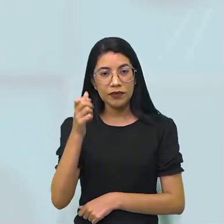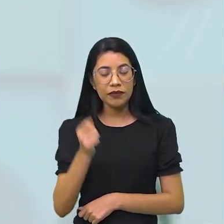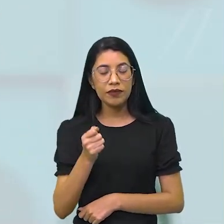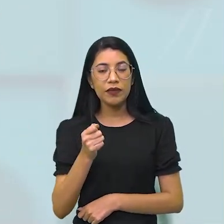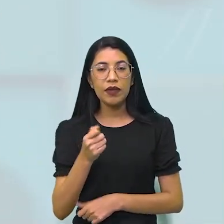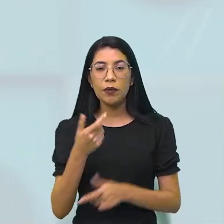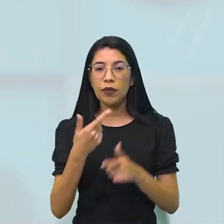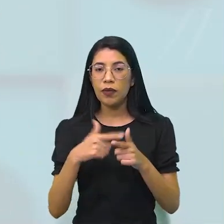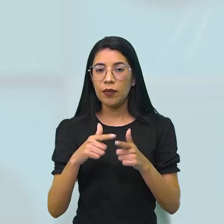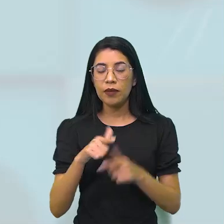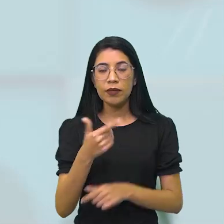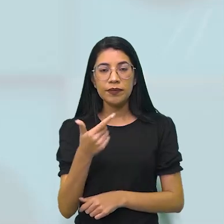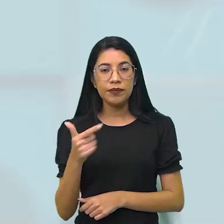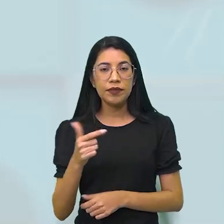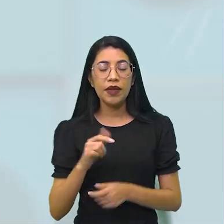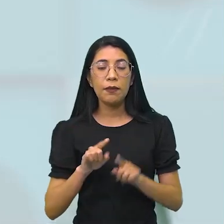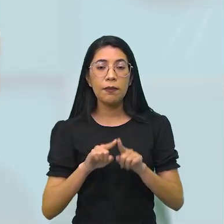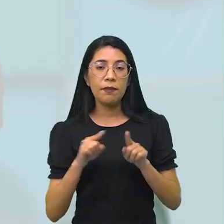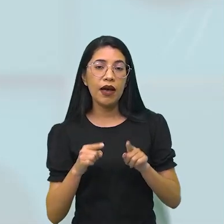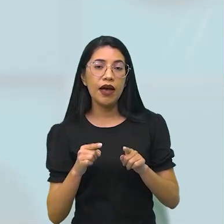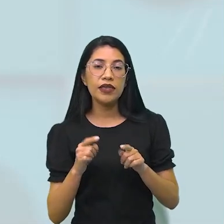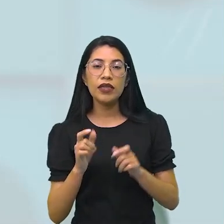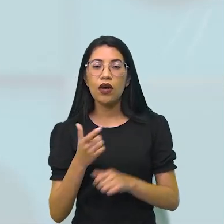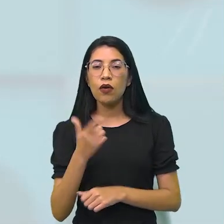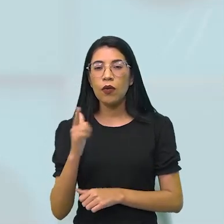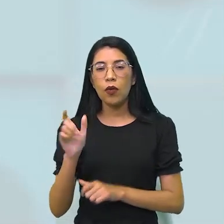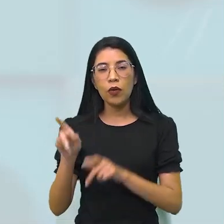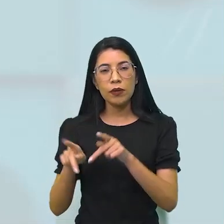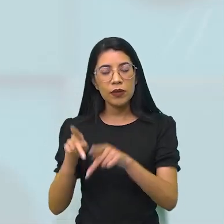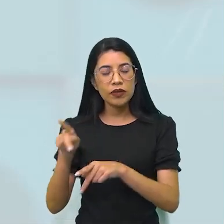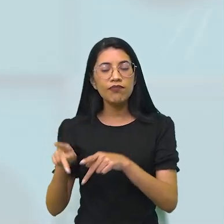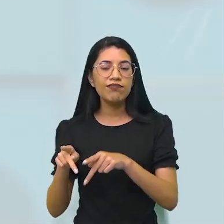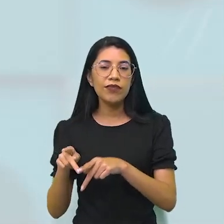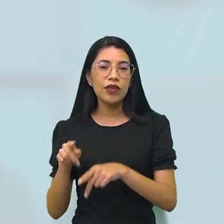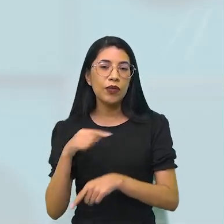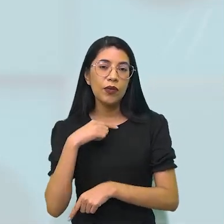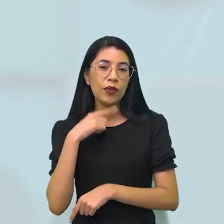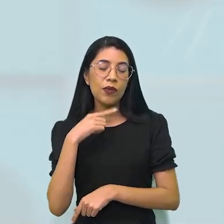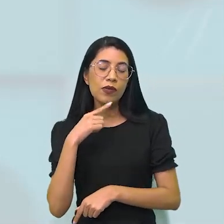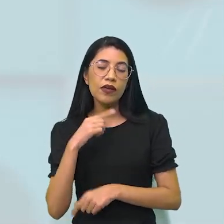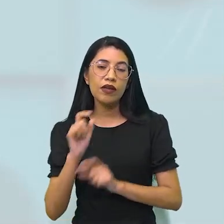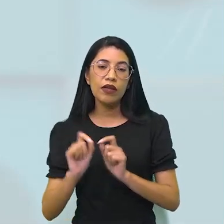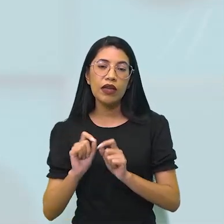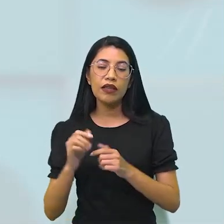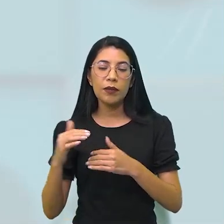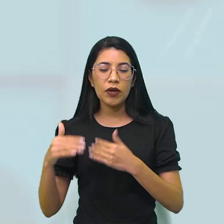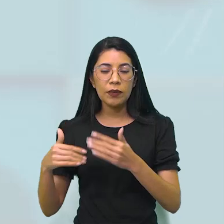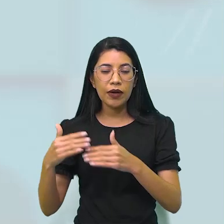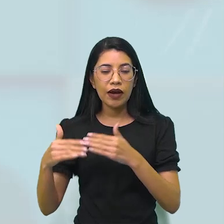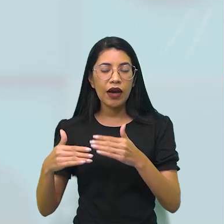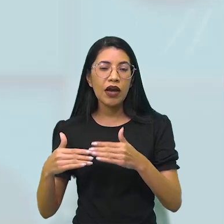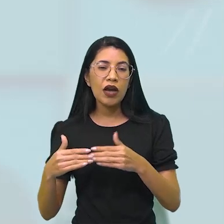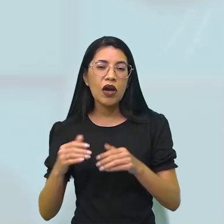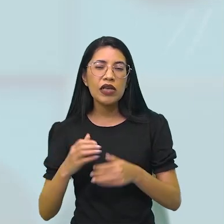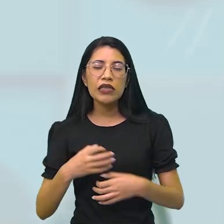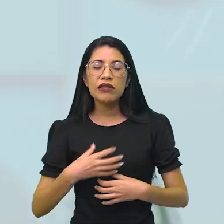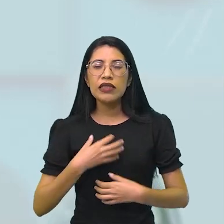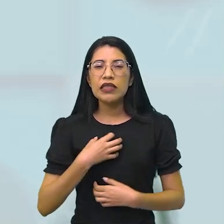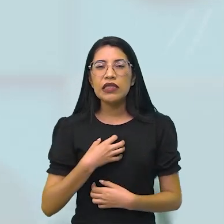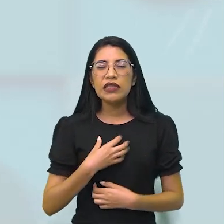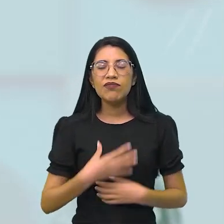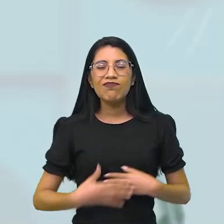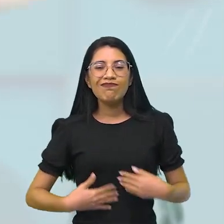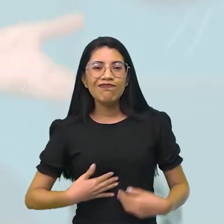afetar. Outras, por mais que com o tempo a gente consiga ingerir, vai passando um tempinho, aí começa, tomei alguma coisa, não me